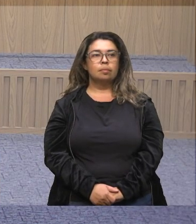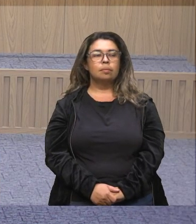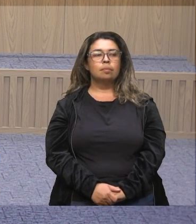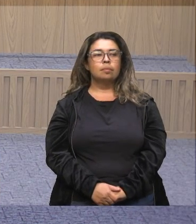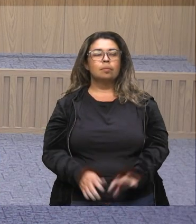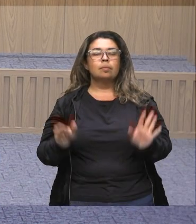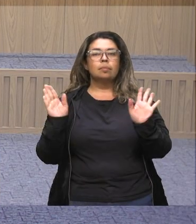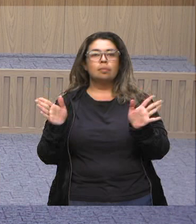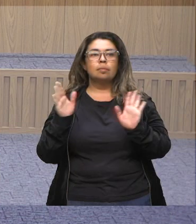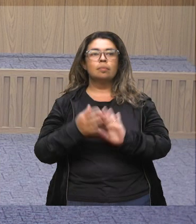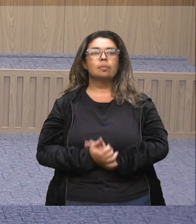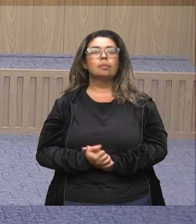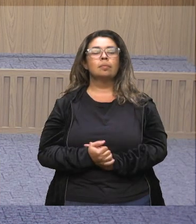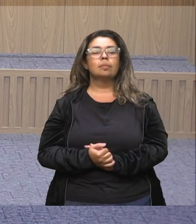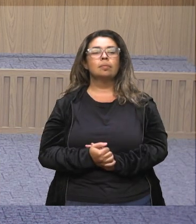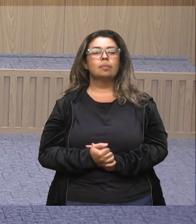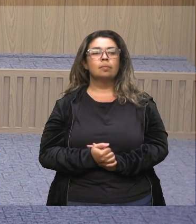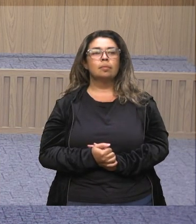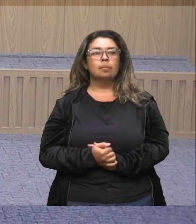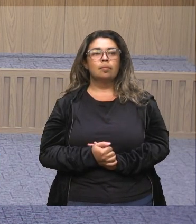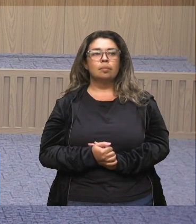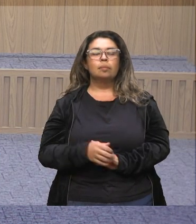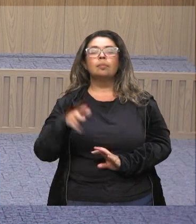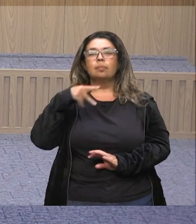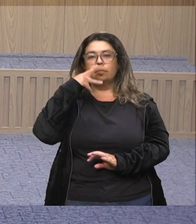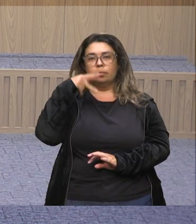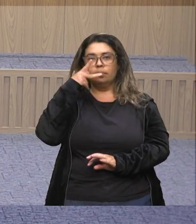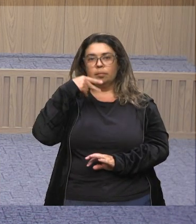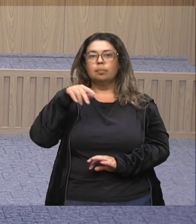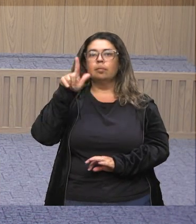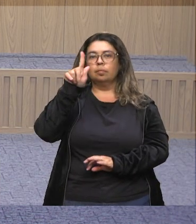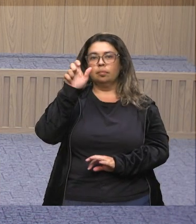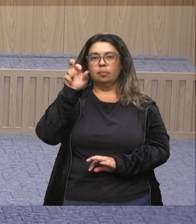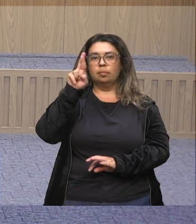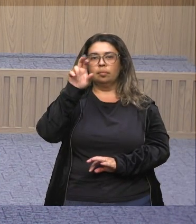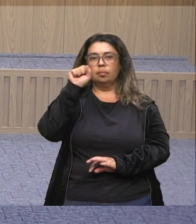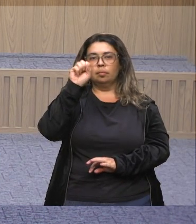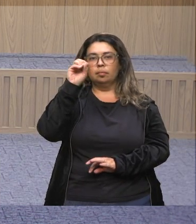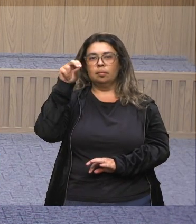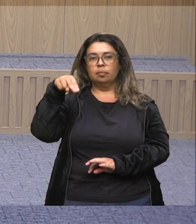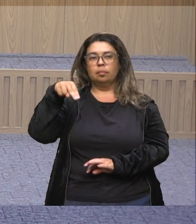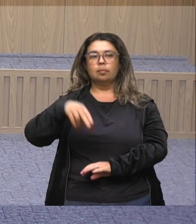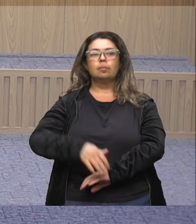Com a palavra, o vereador Gerson Alves.